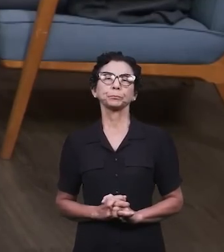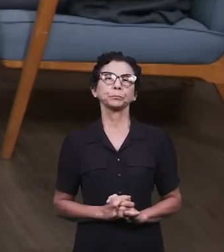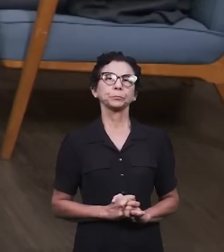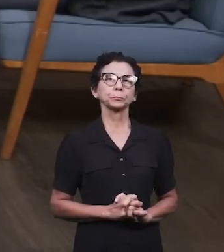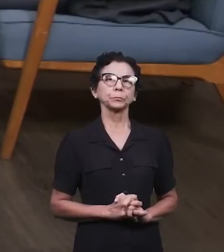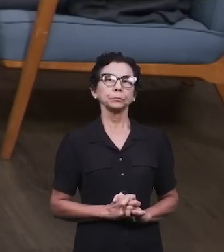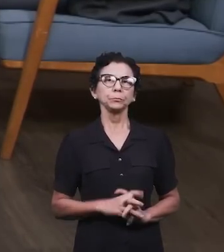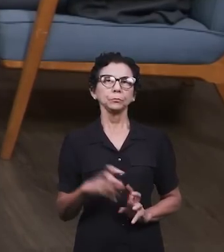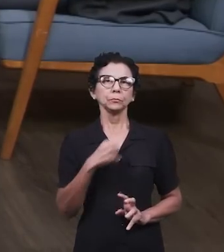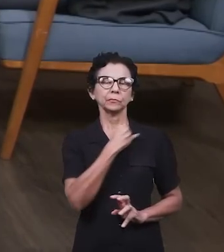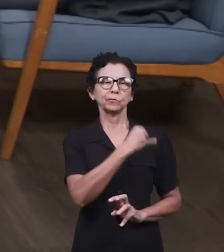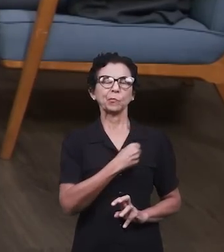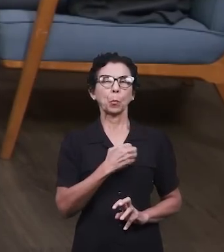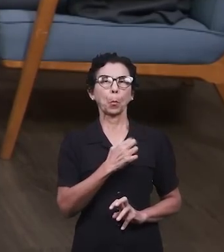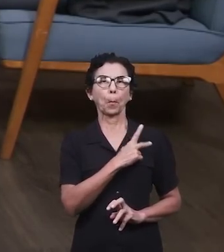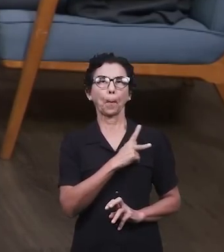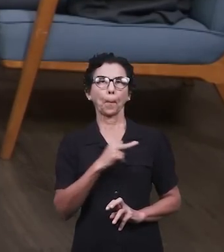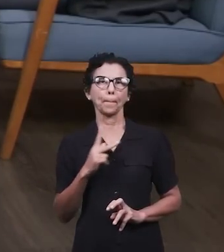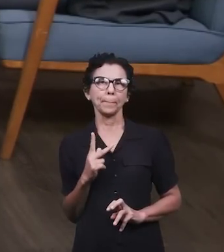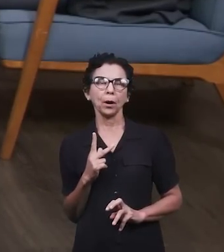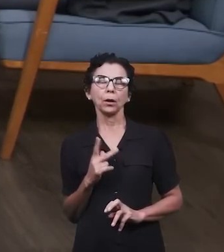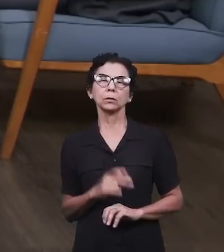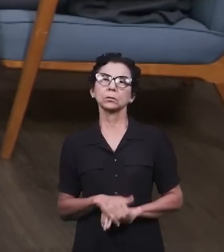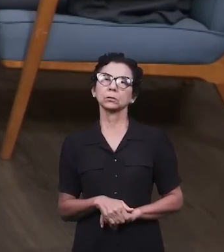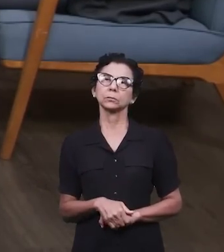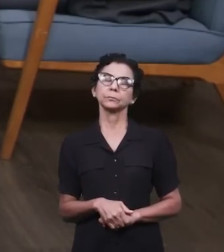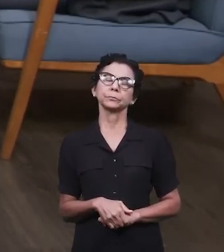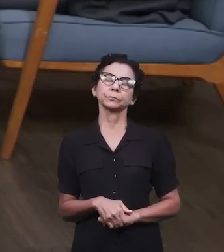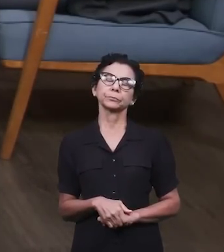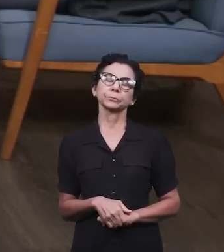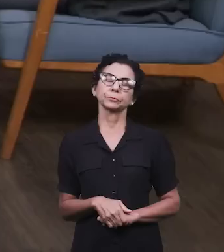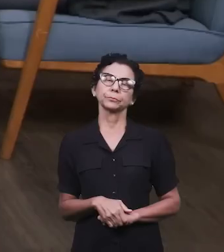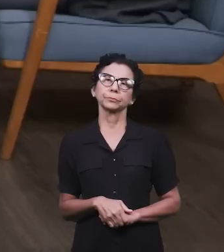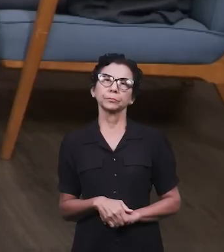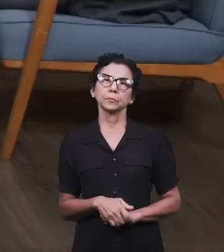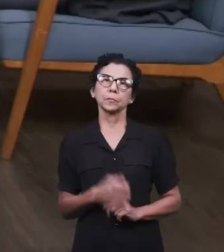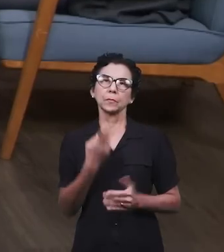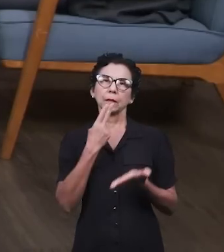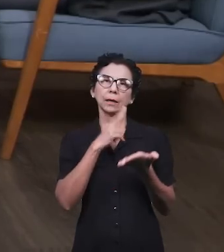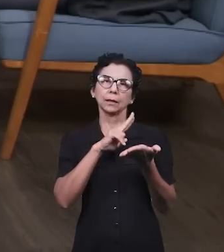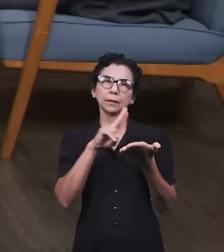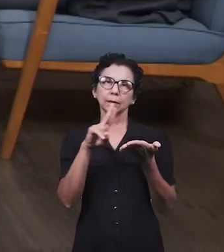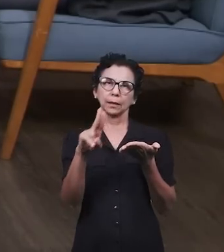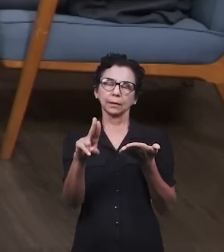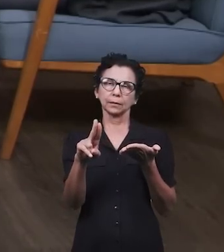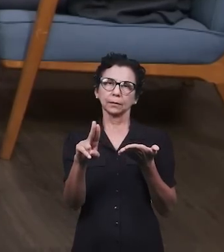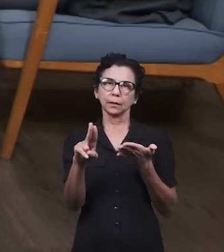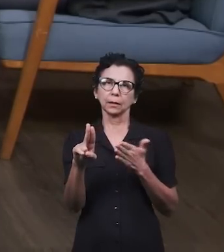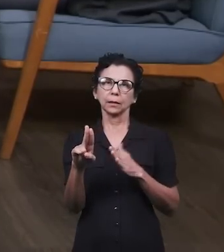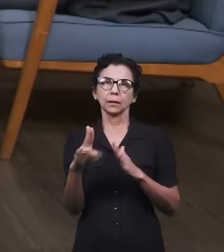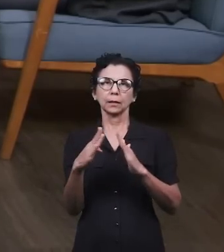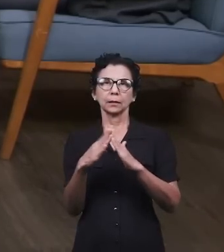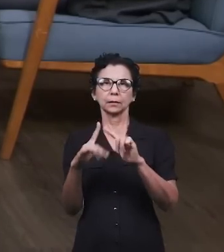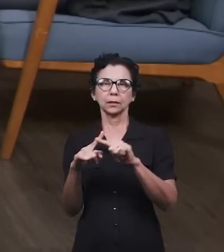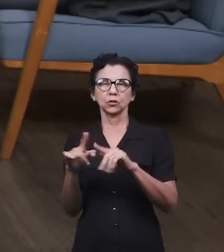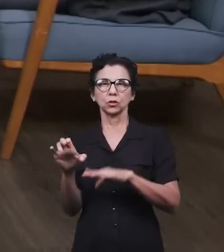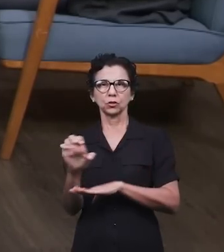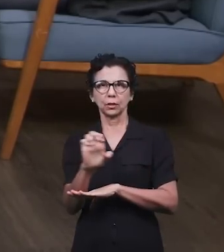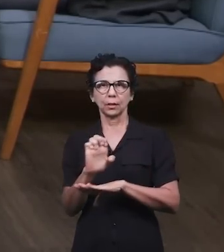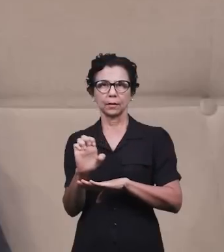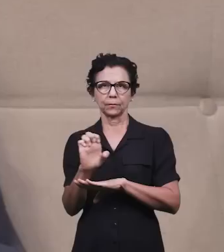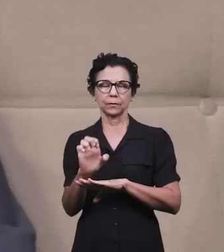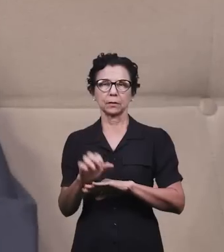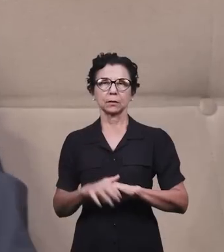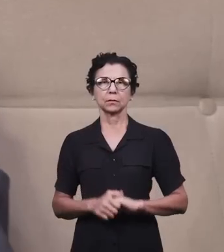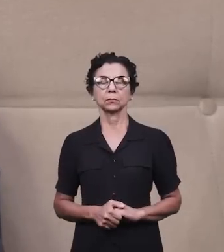pelo apóstolo João na carta, ou atribuído pelo apóstolo João ao Senhor Jesus, na carta à igreja de Éfeso.